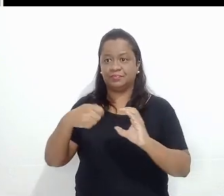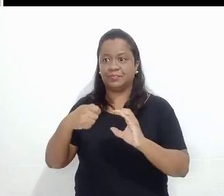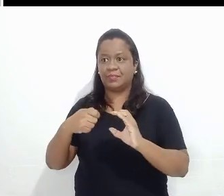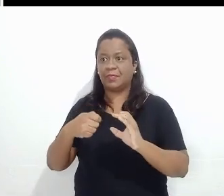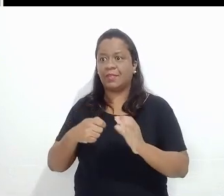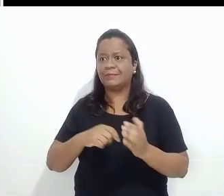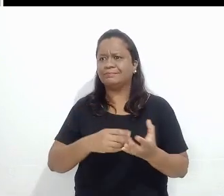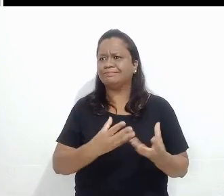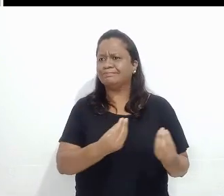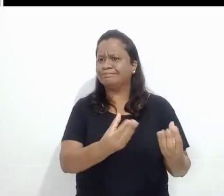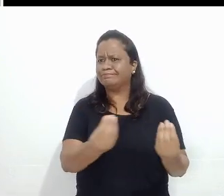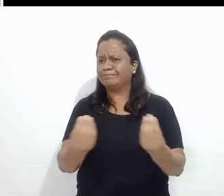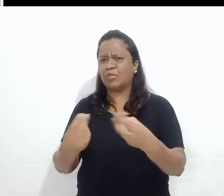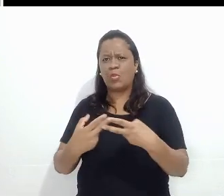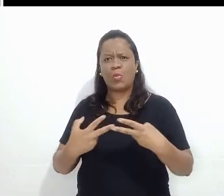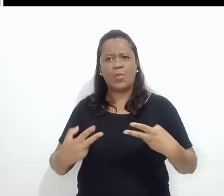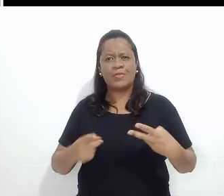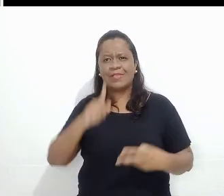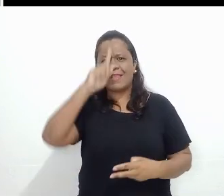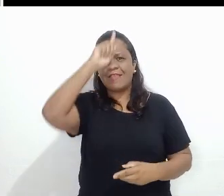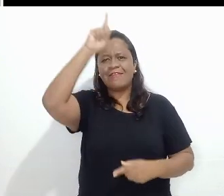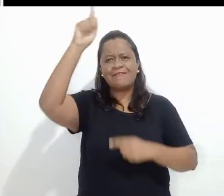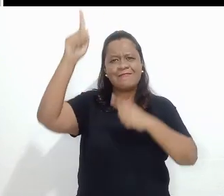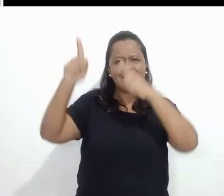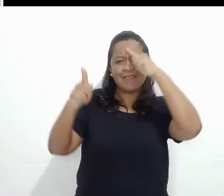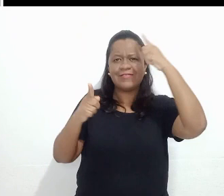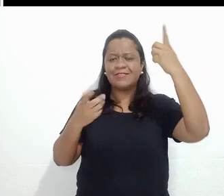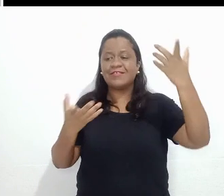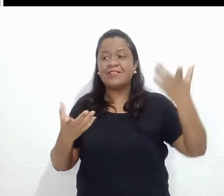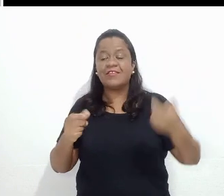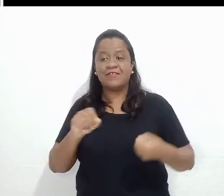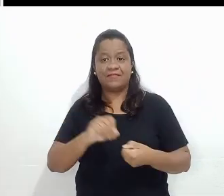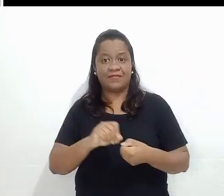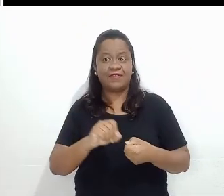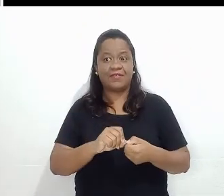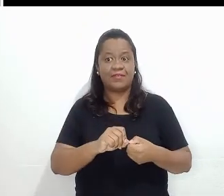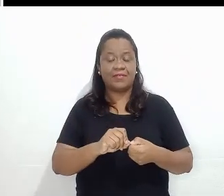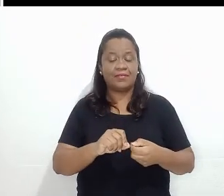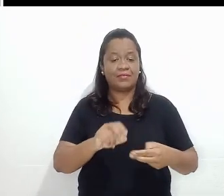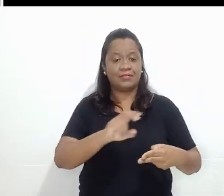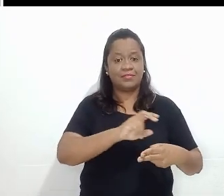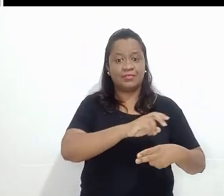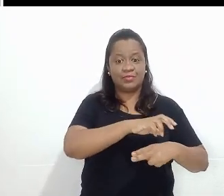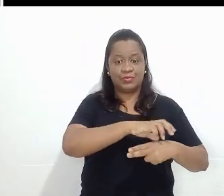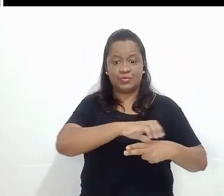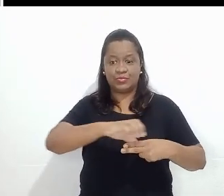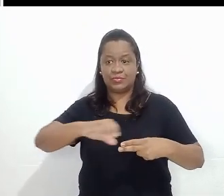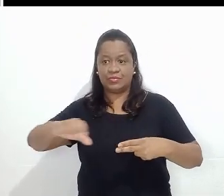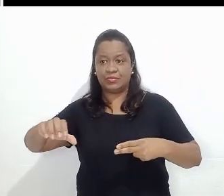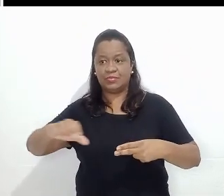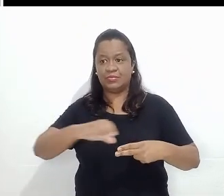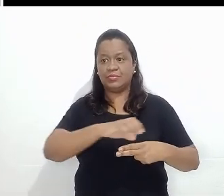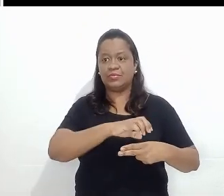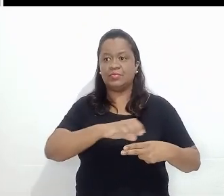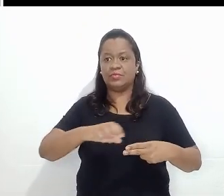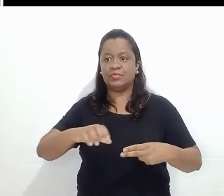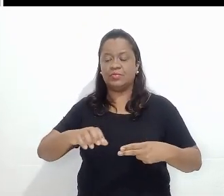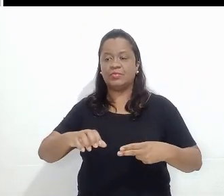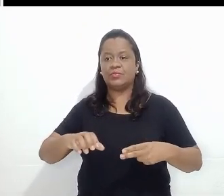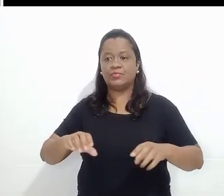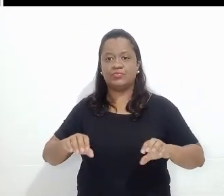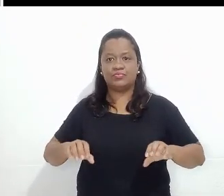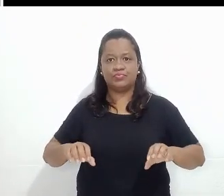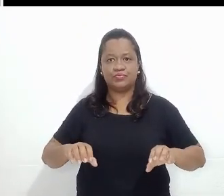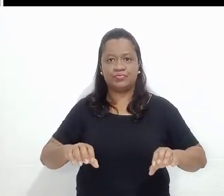vão inventando, tá? Eles fazem os trilhos, eles fazem carrinhos, gruas, dollies. Dolly